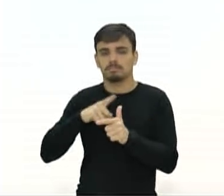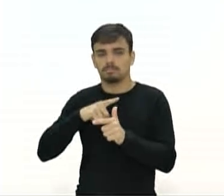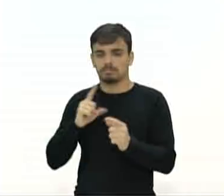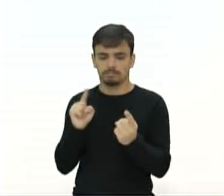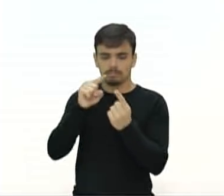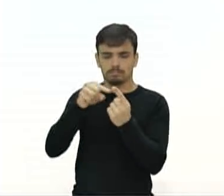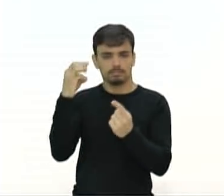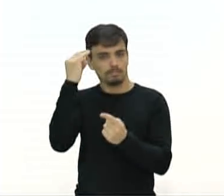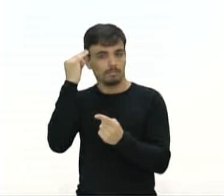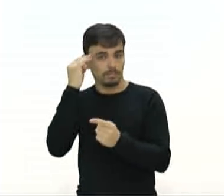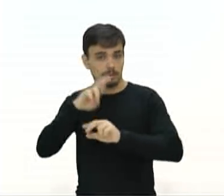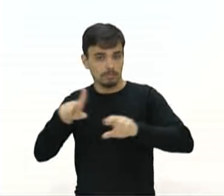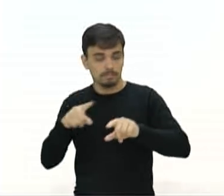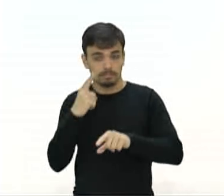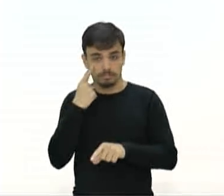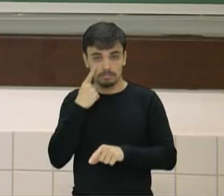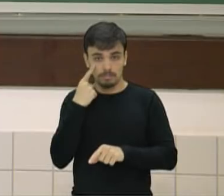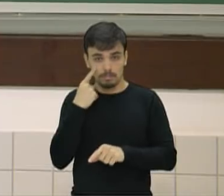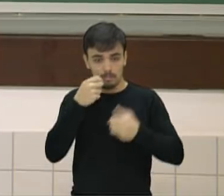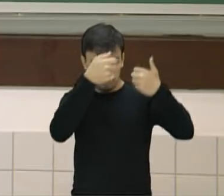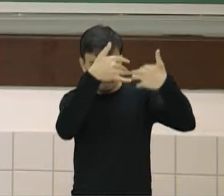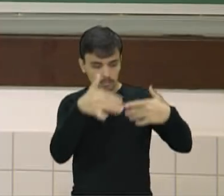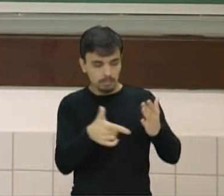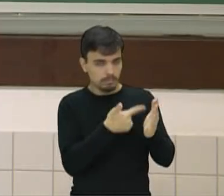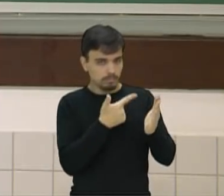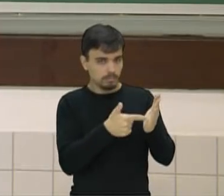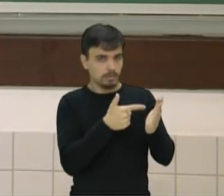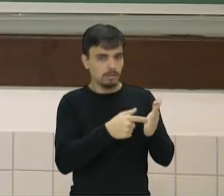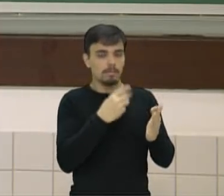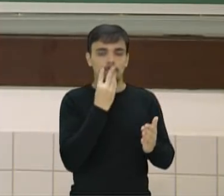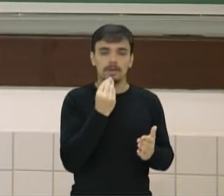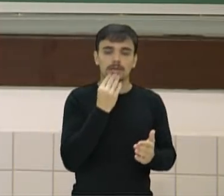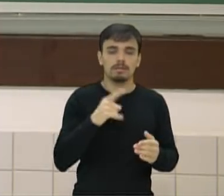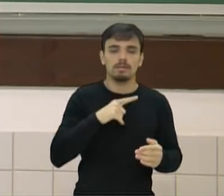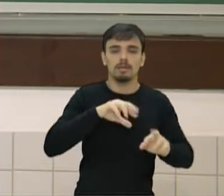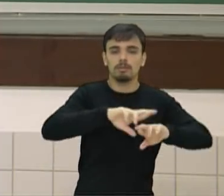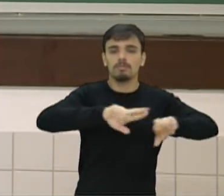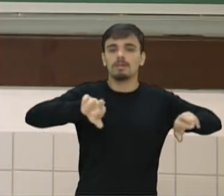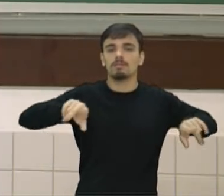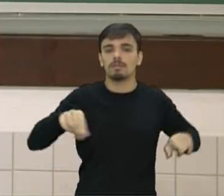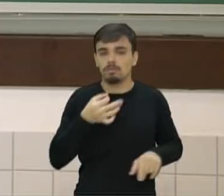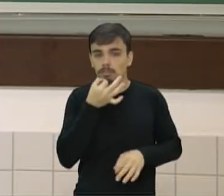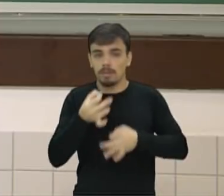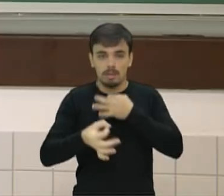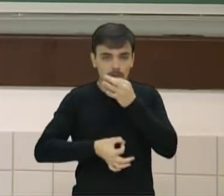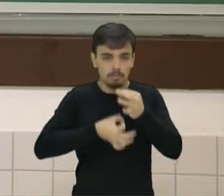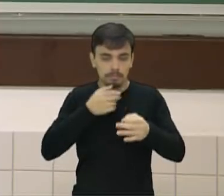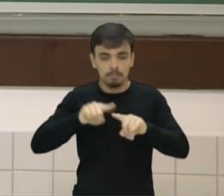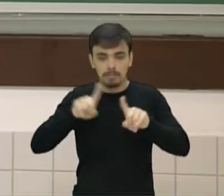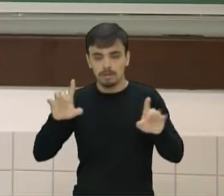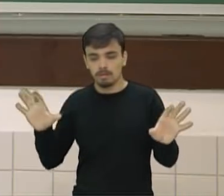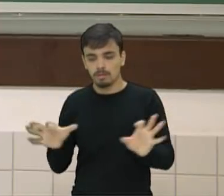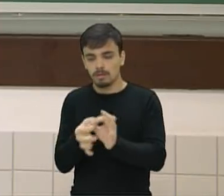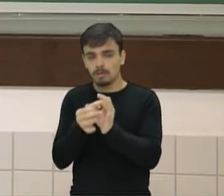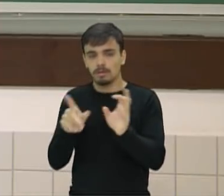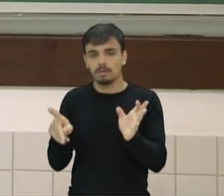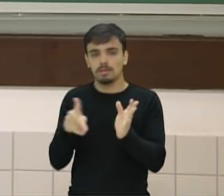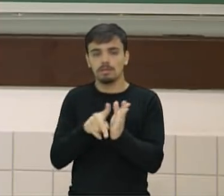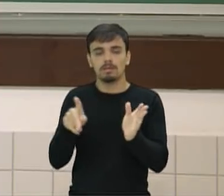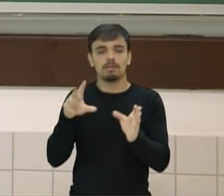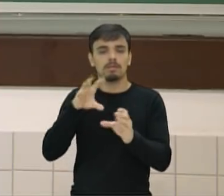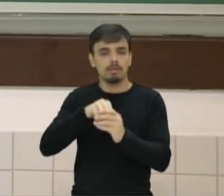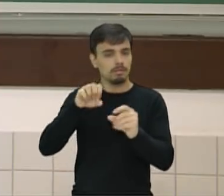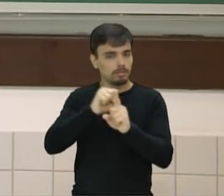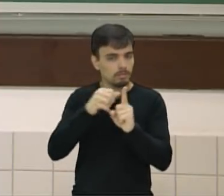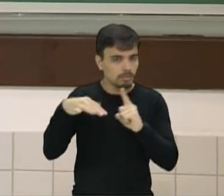função moral. Veja, lá no conto do Machado, eles têm diferentes opiniões, mas todos se integram dentro da sociedade